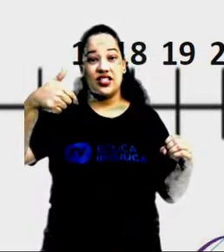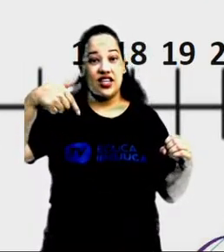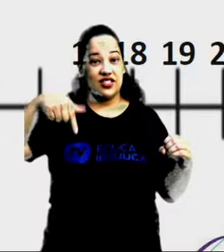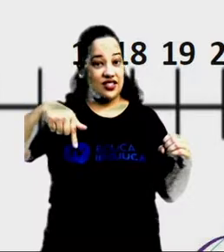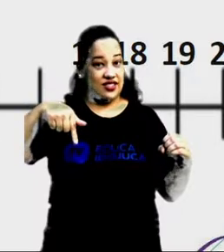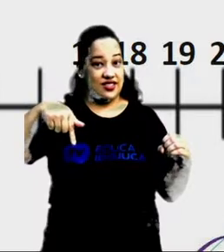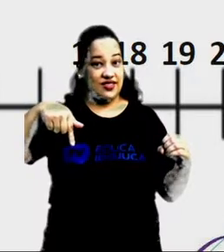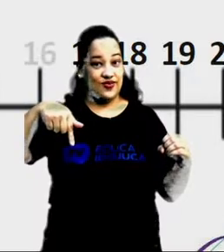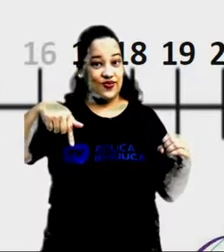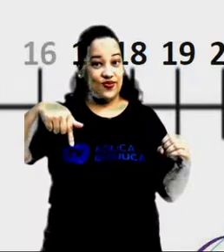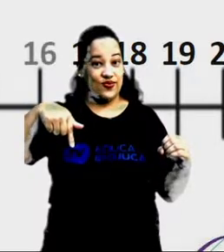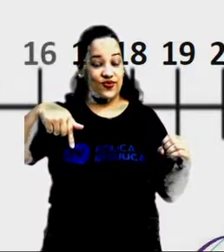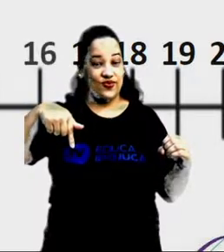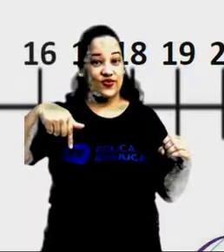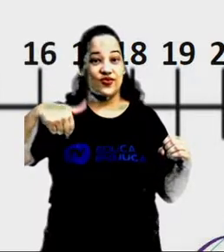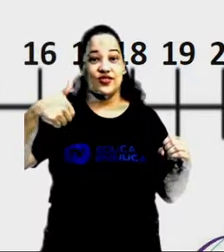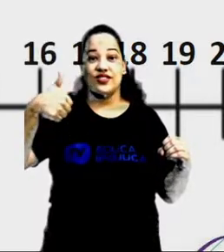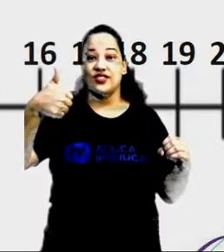17,